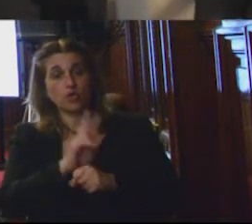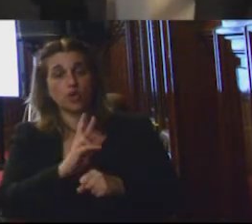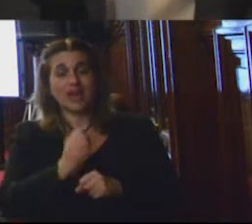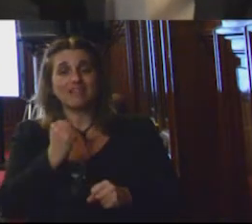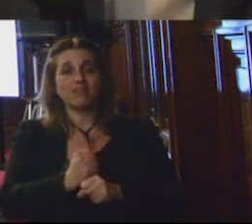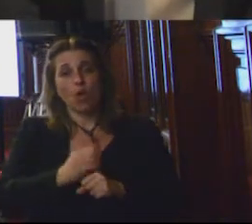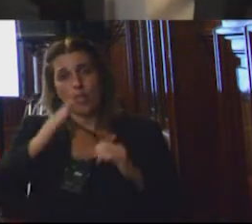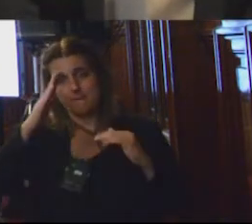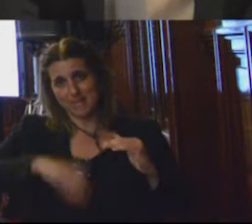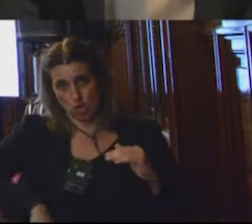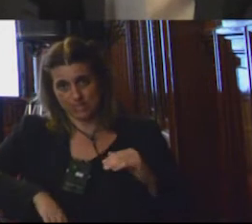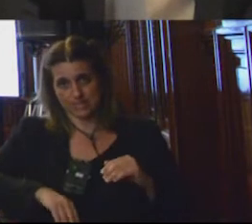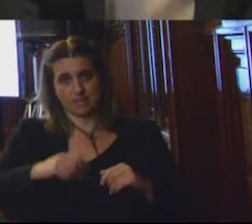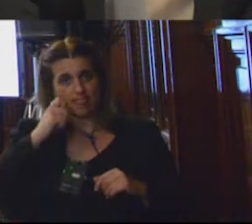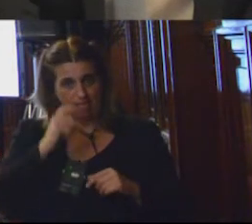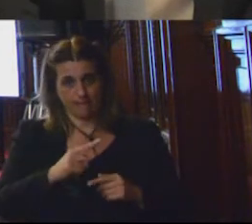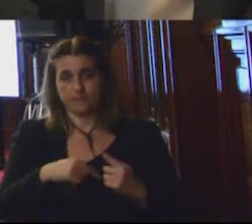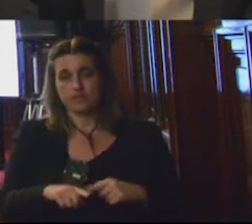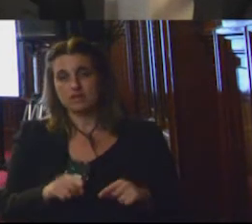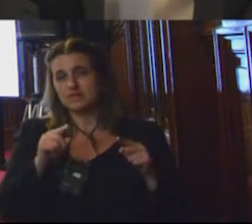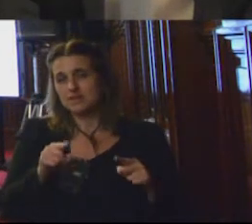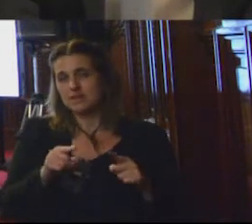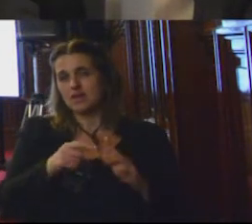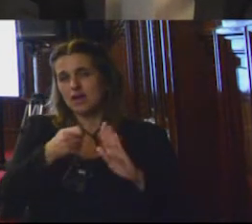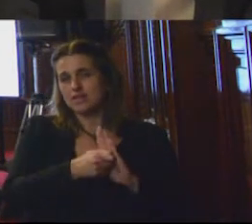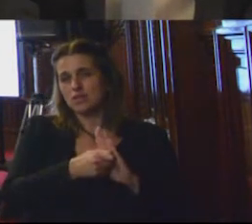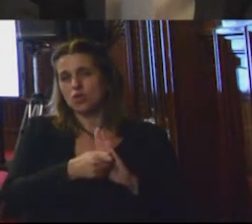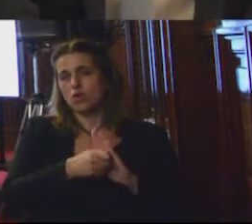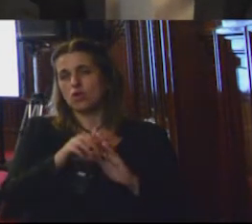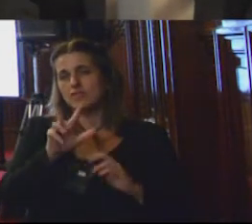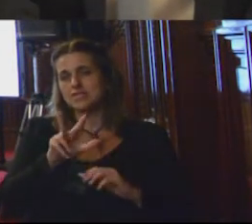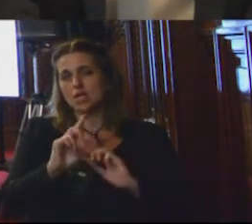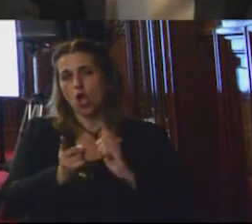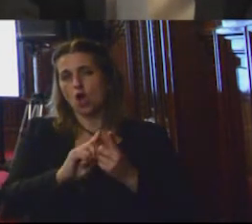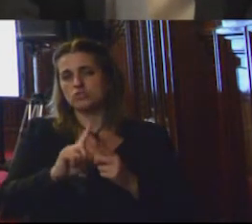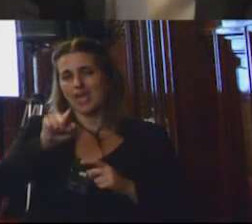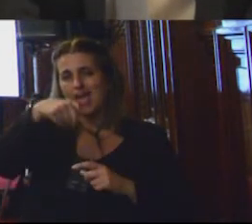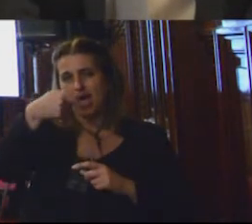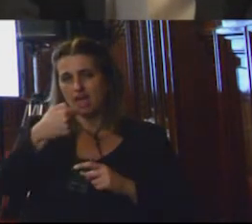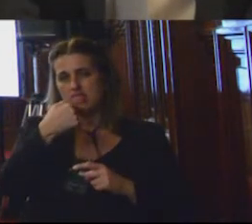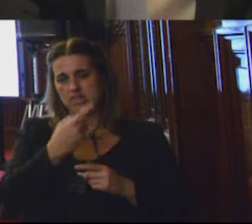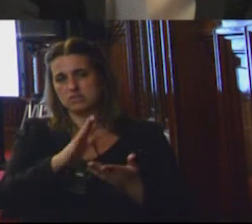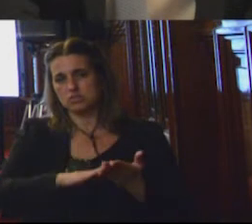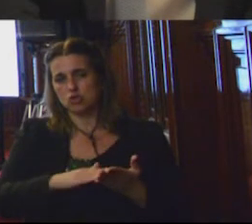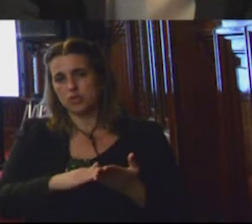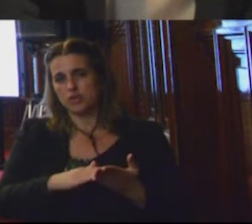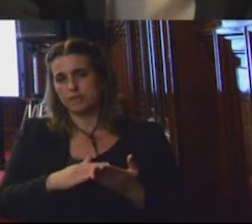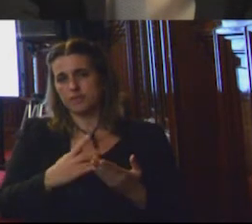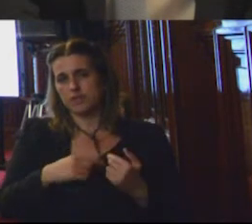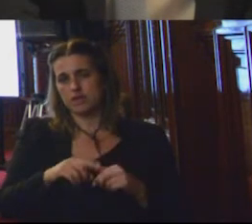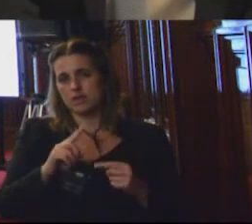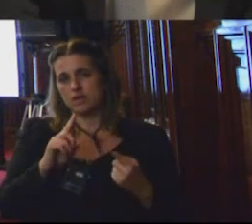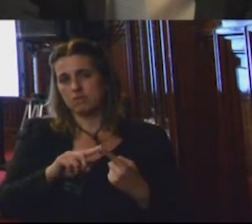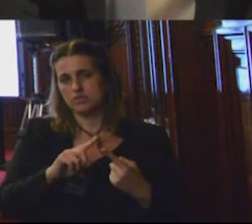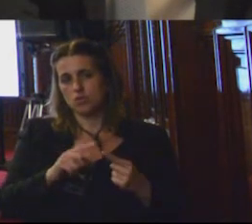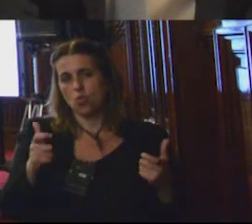destacar que o referido artigo 611-A garante a supremacia da convenção ou acordo coletivo de trabalho em